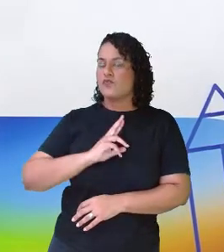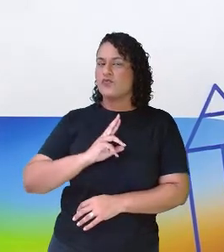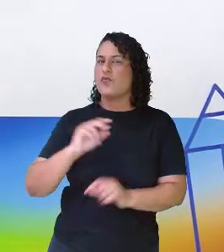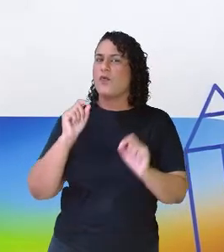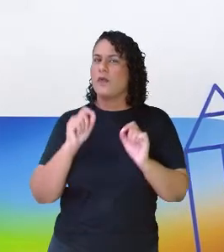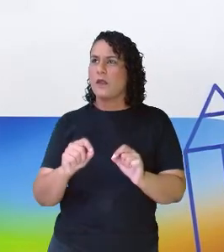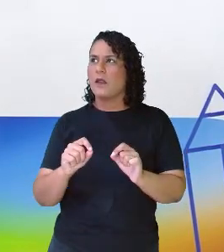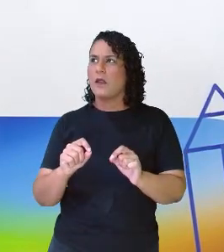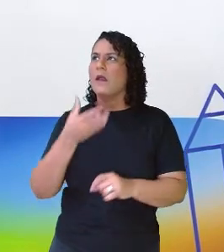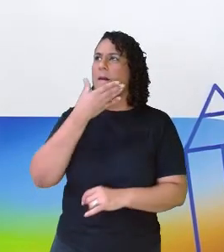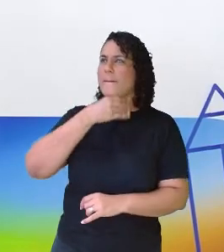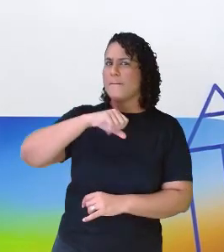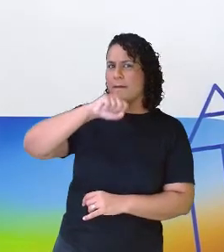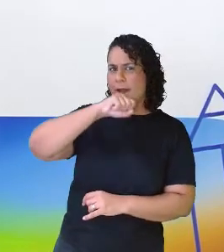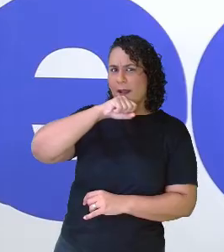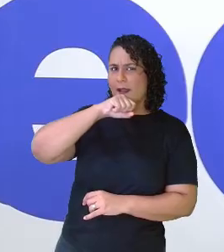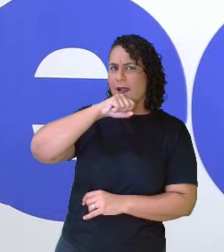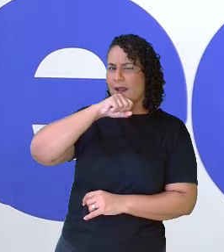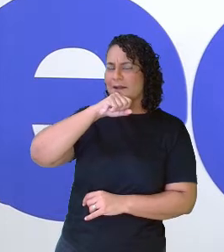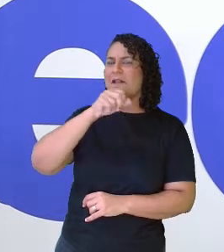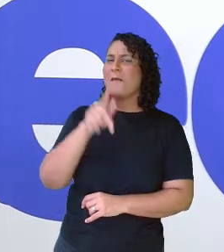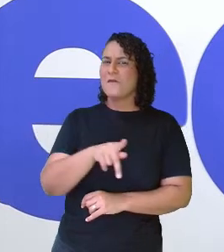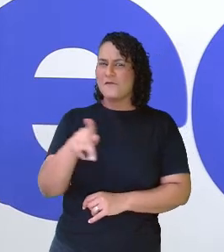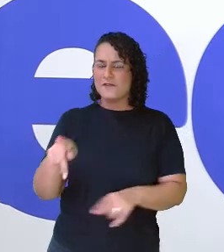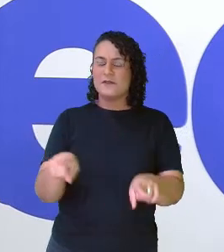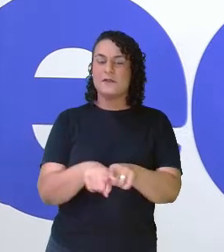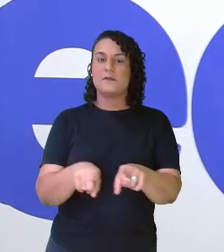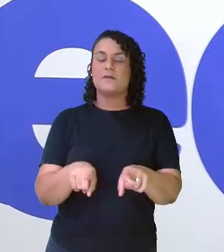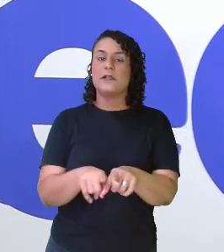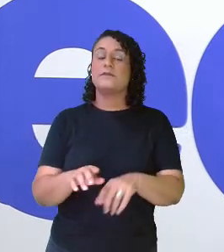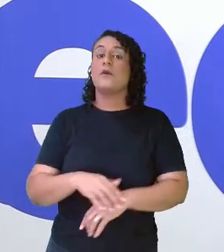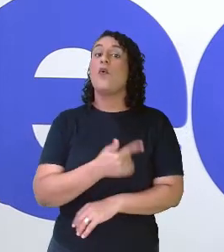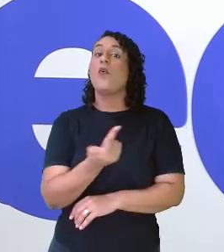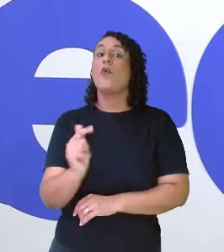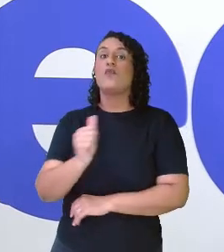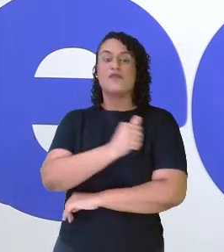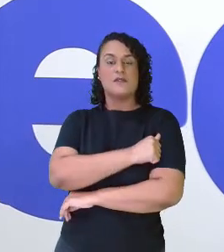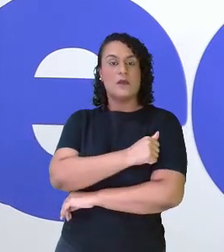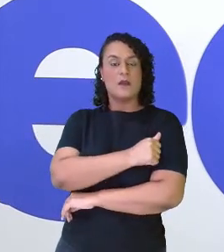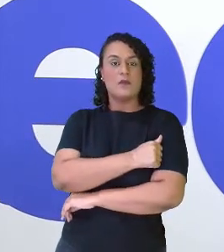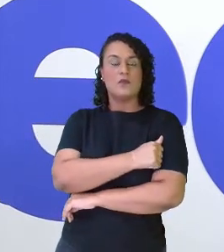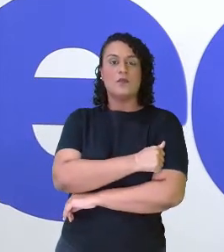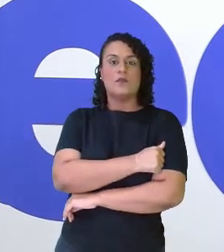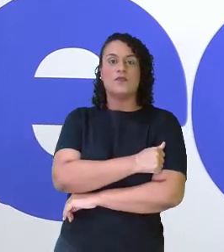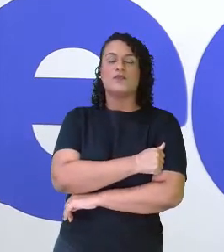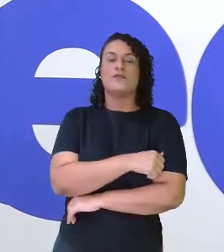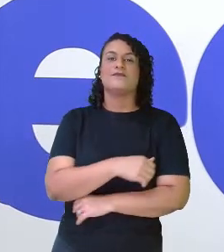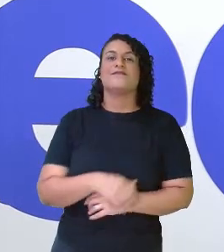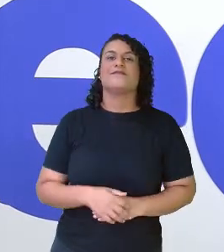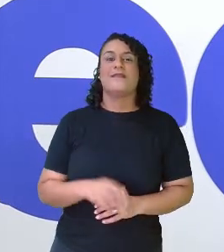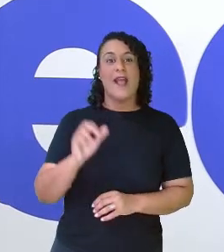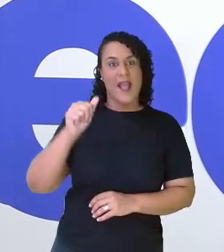professora, não foi isso? Professora Márcia? Foi, aí estão colocando também outra Ana,